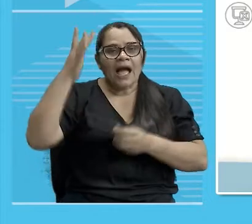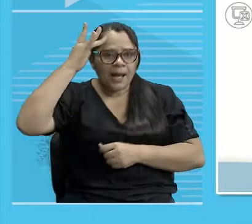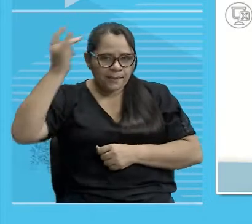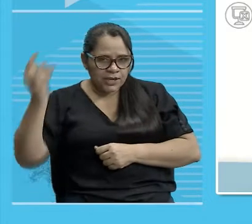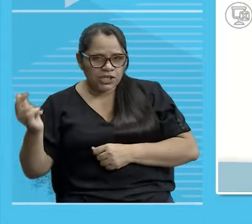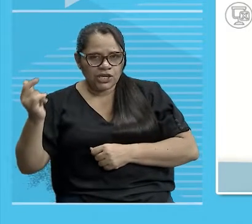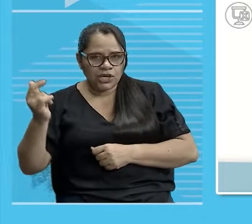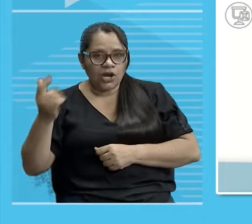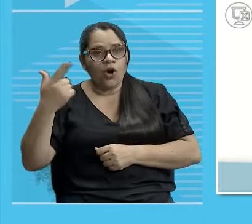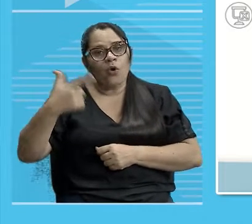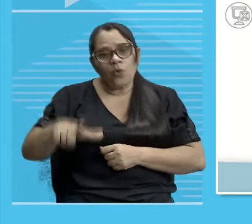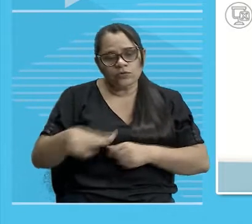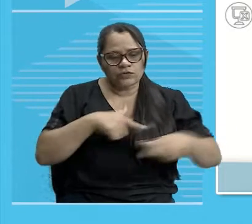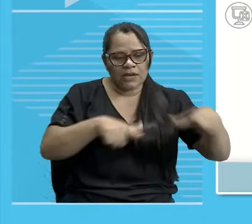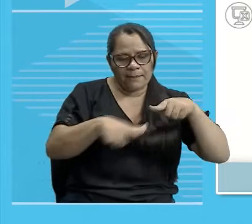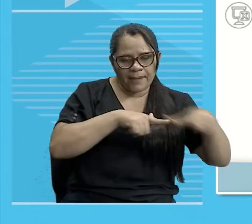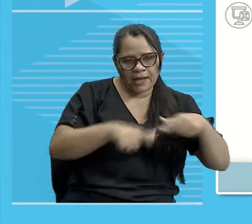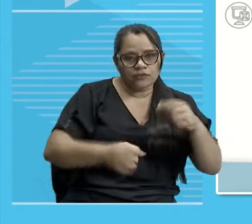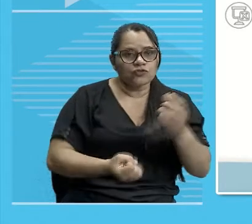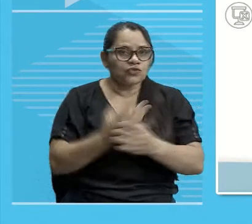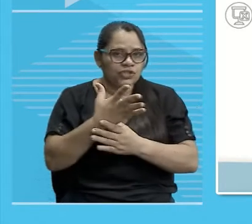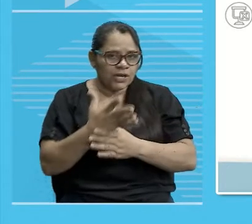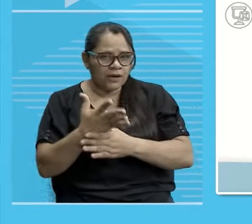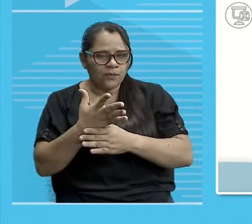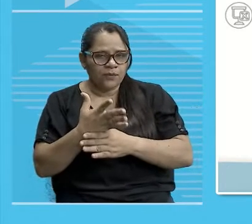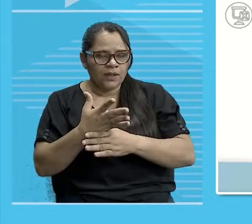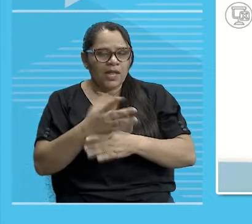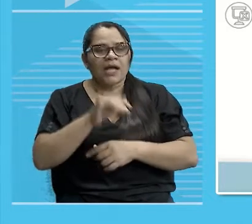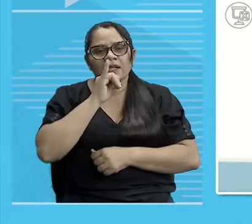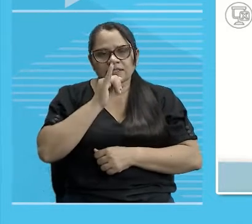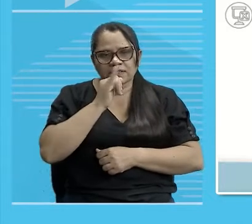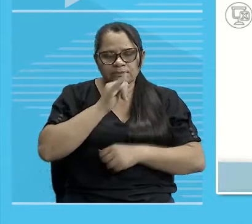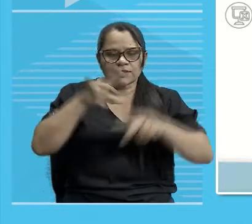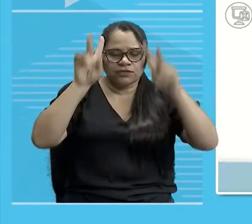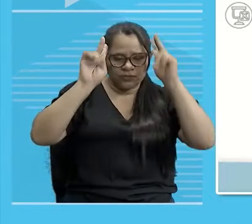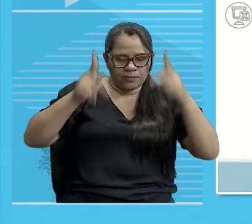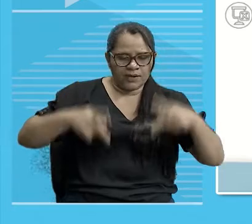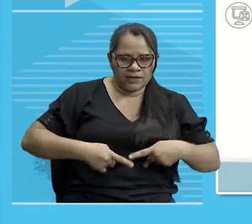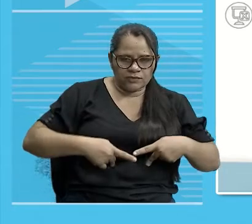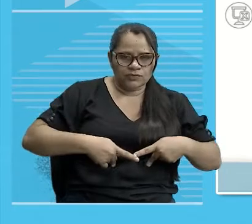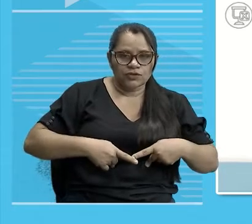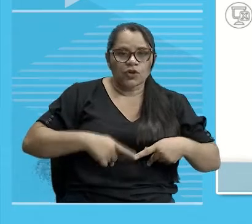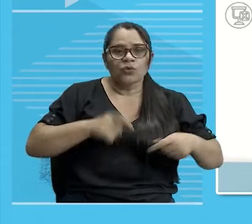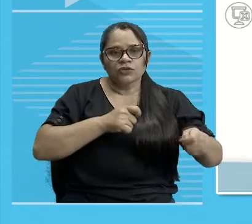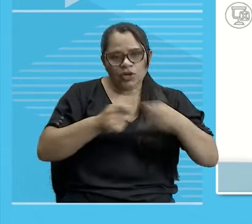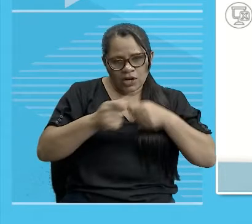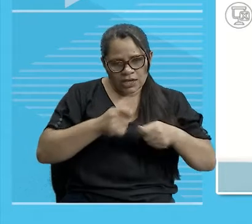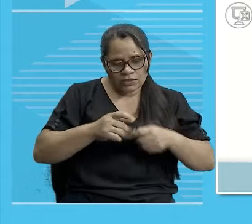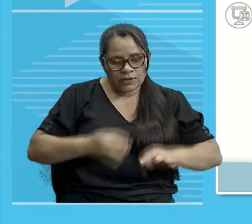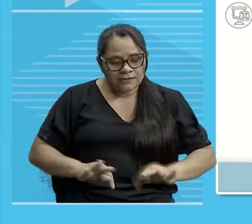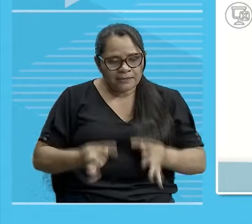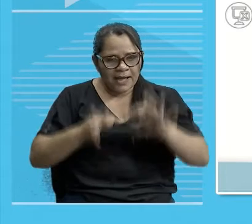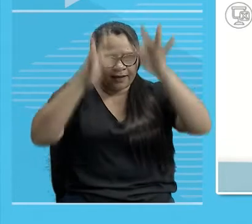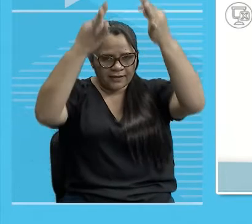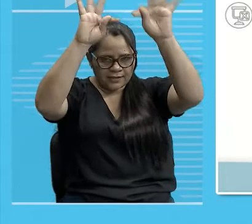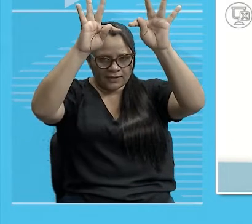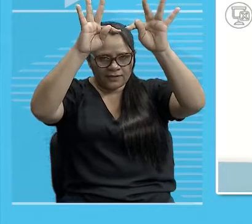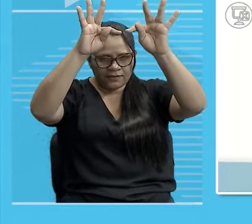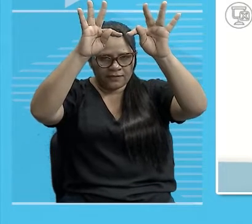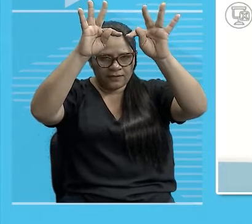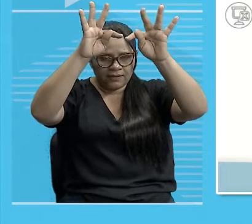de seres humanos por exemplo trabalhando na manutenção de máquinas de robôs na atualização